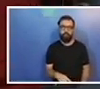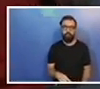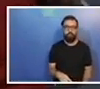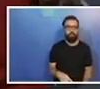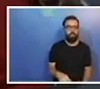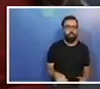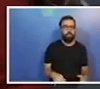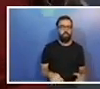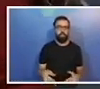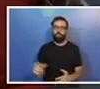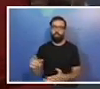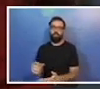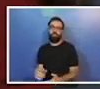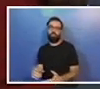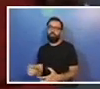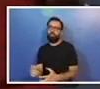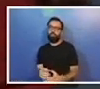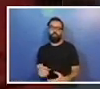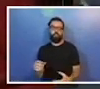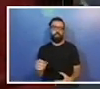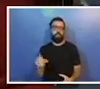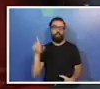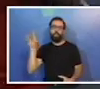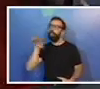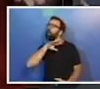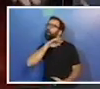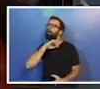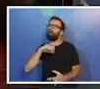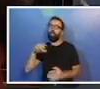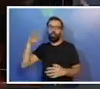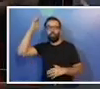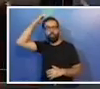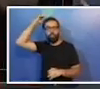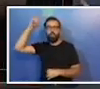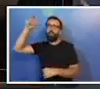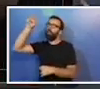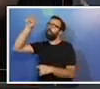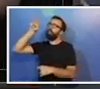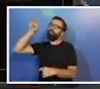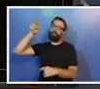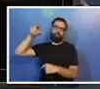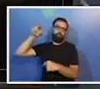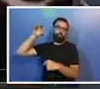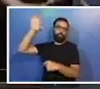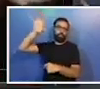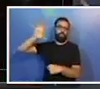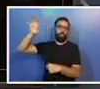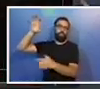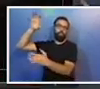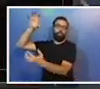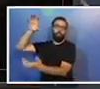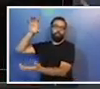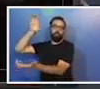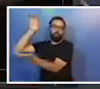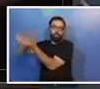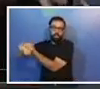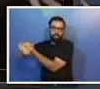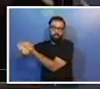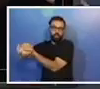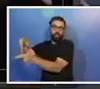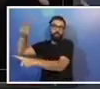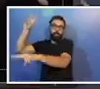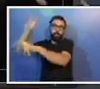lugar que não era dele, aí, em vez de cuidar, soltou. Esses animaizinhos cresceram, construíram família,